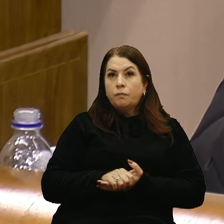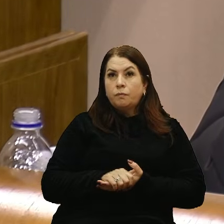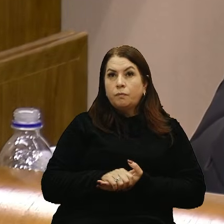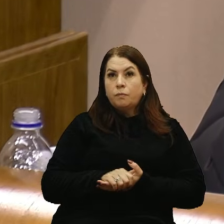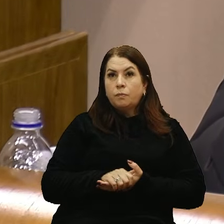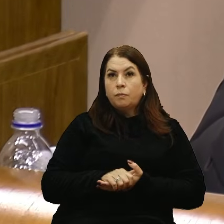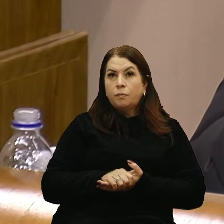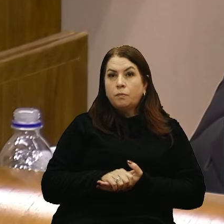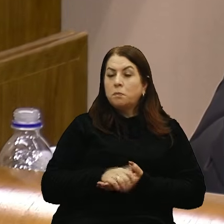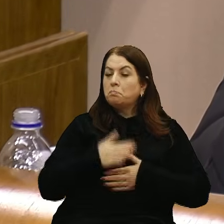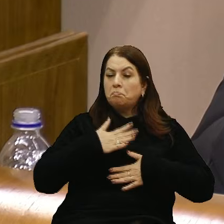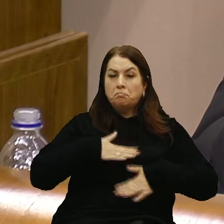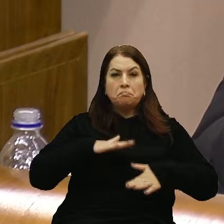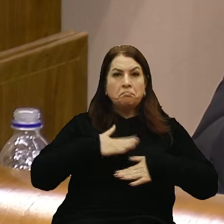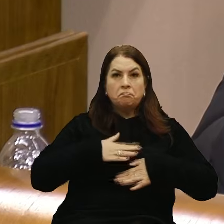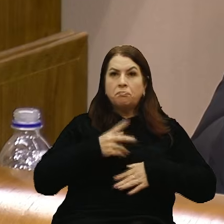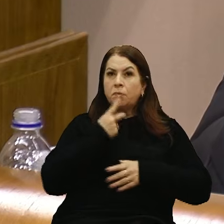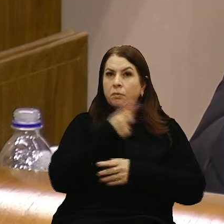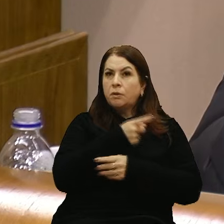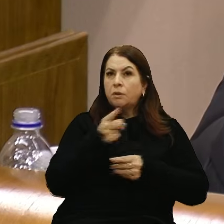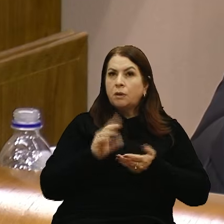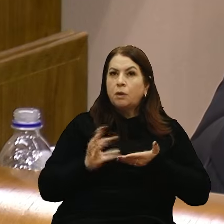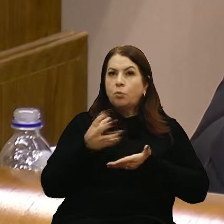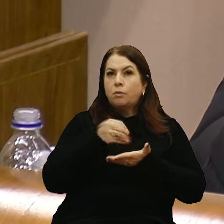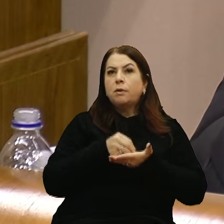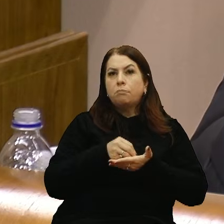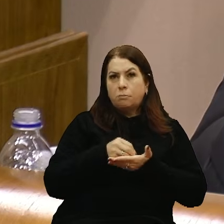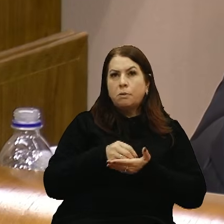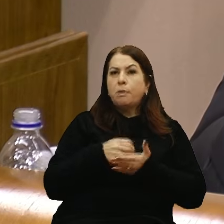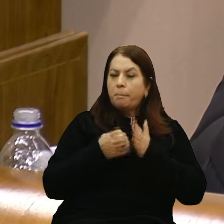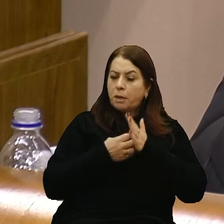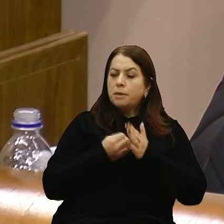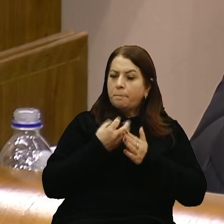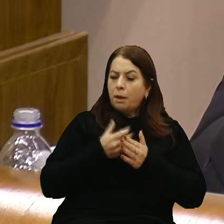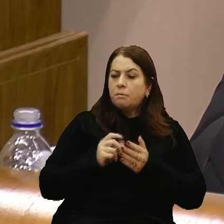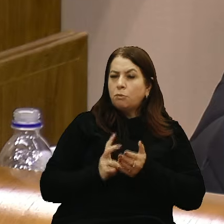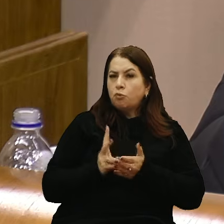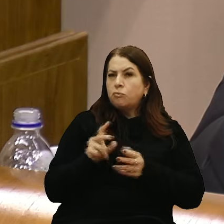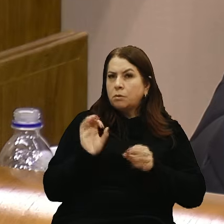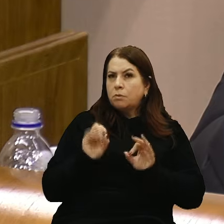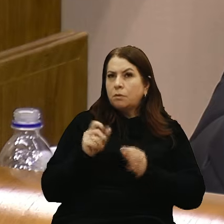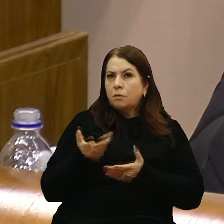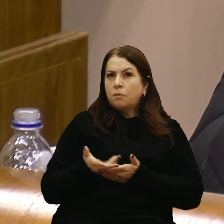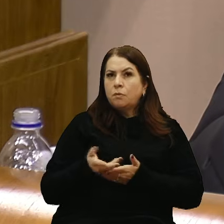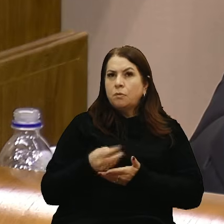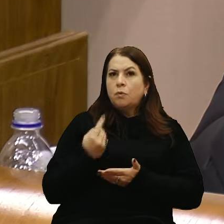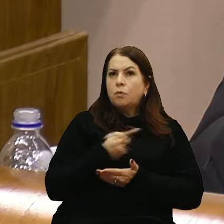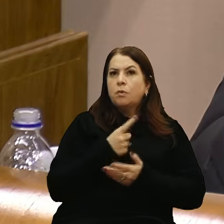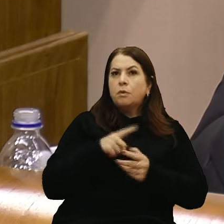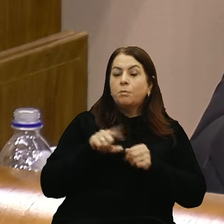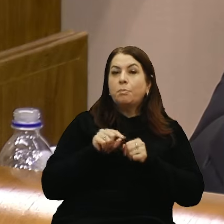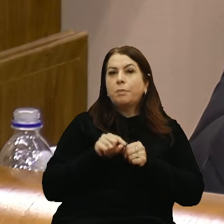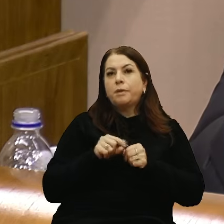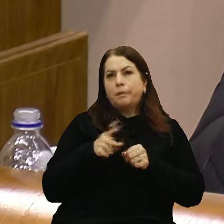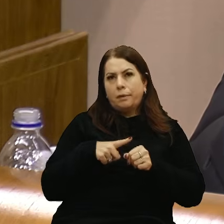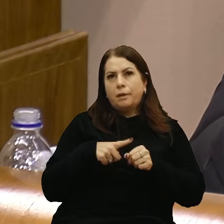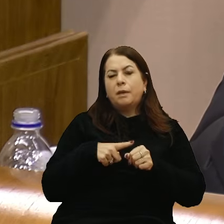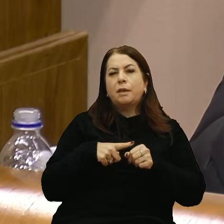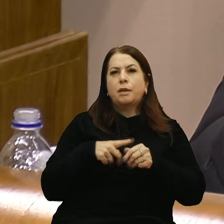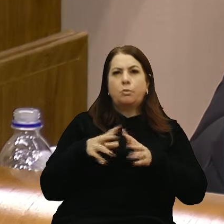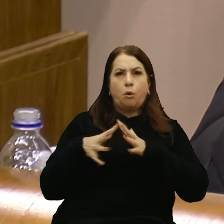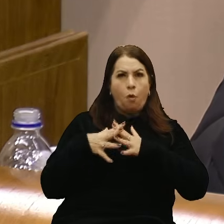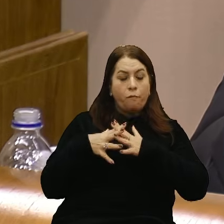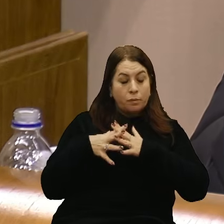estou muito tranquilo em dizer que a Codeca é viável. Logicamente que nós estamos passando por uma